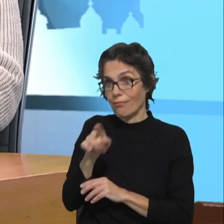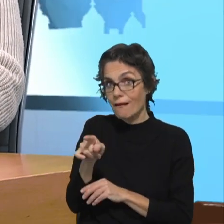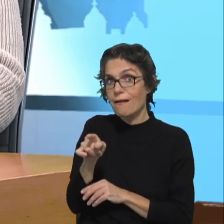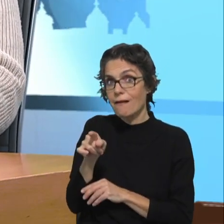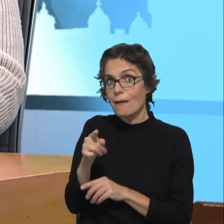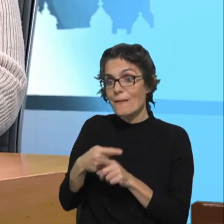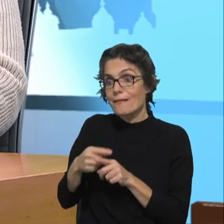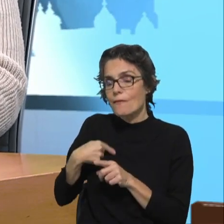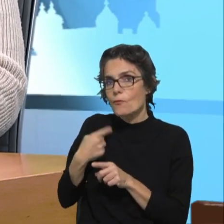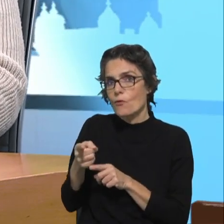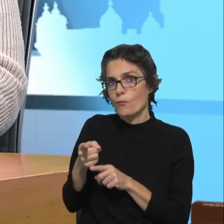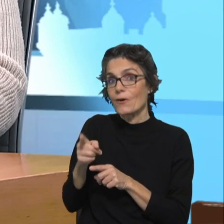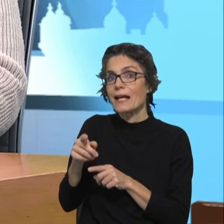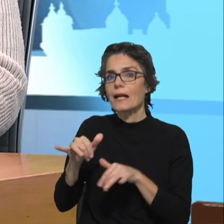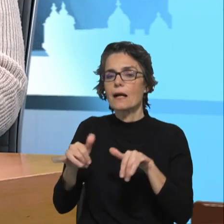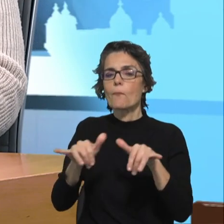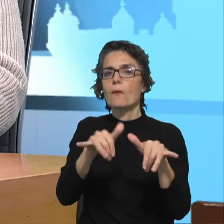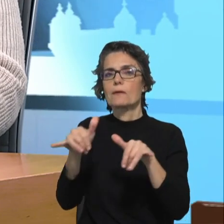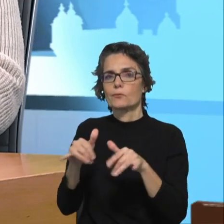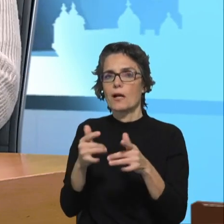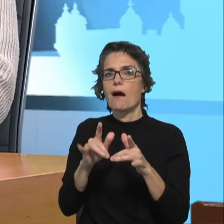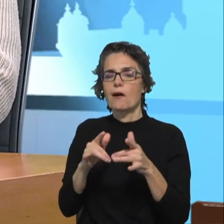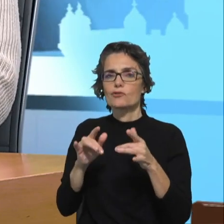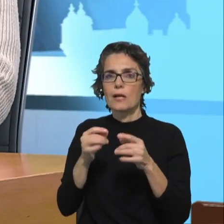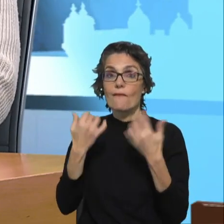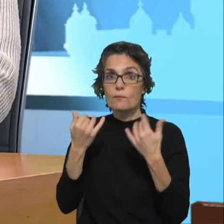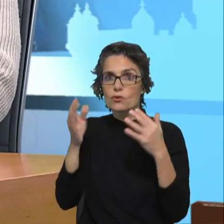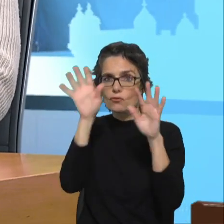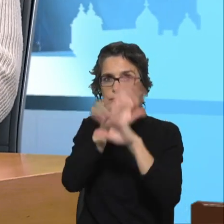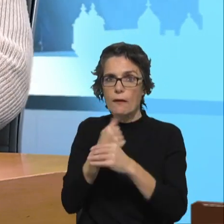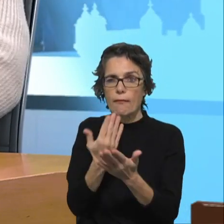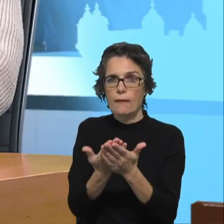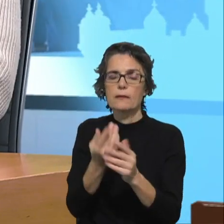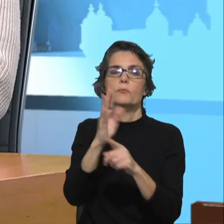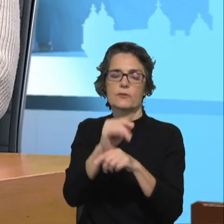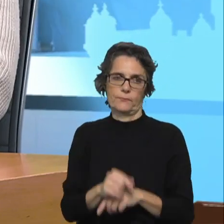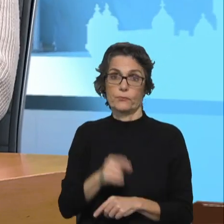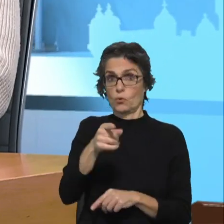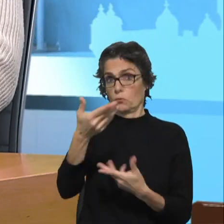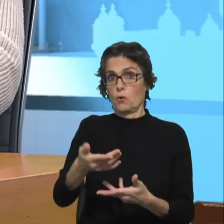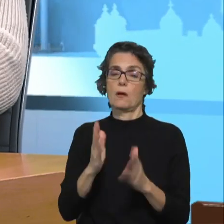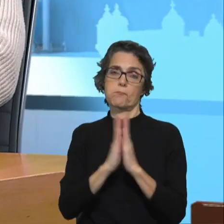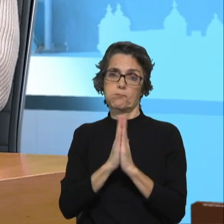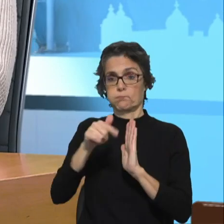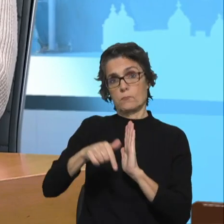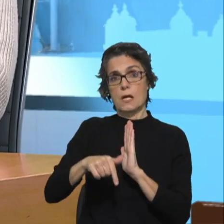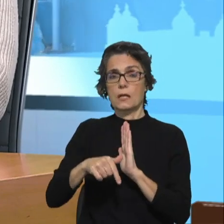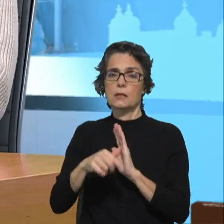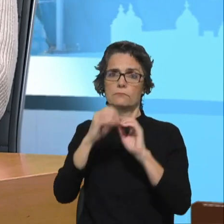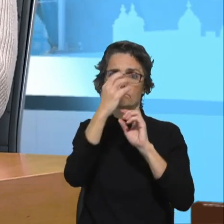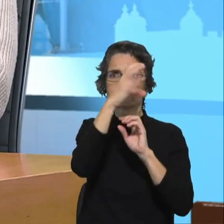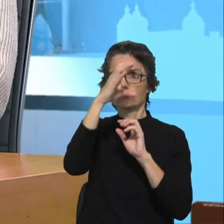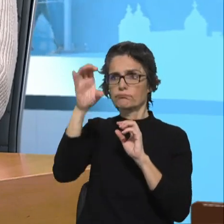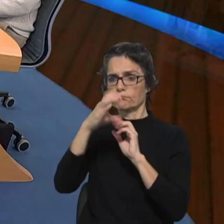interesses e manipular, inclusive, aquilo que as pessoas veem. Por exemplo, imagina que tu, que estás aqui na Eclésia, tens imensas imagens